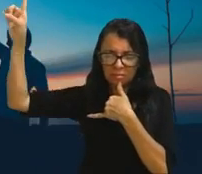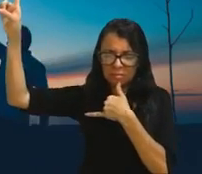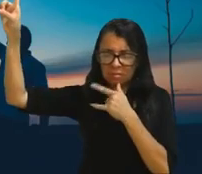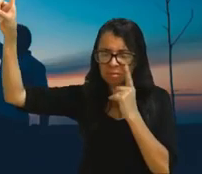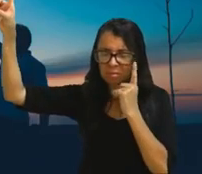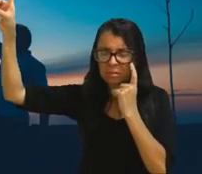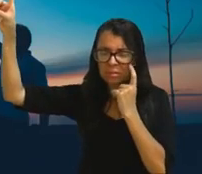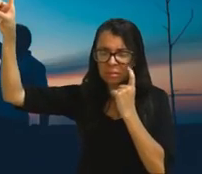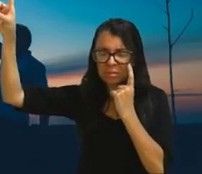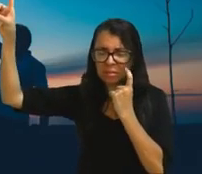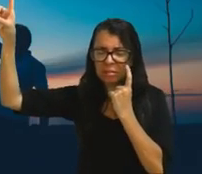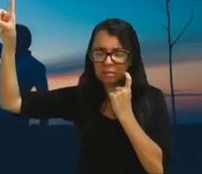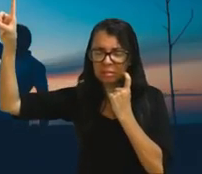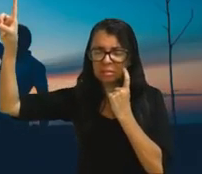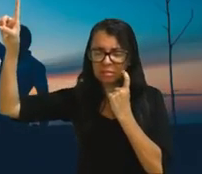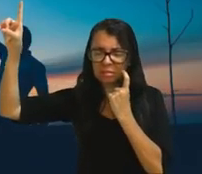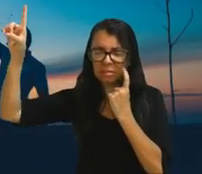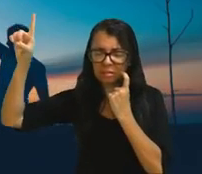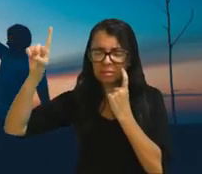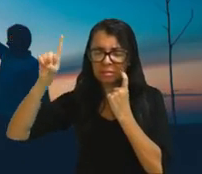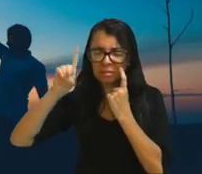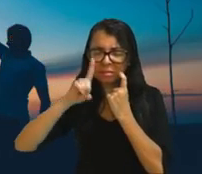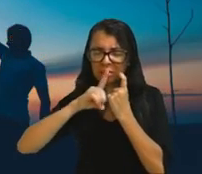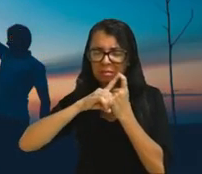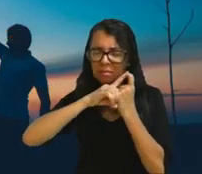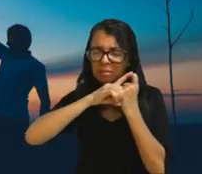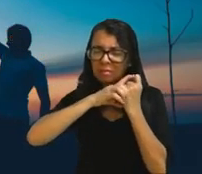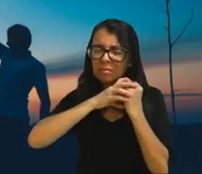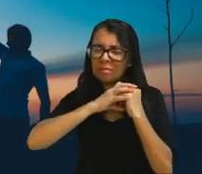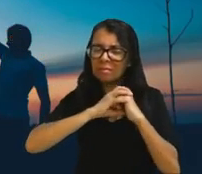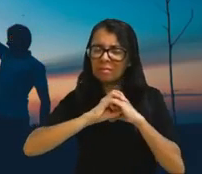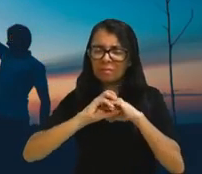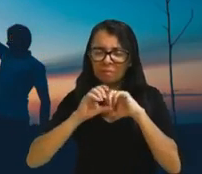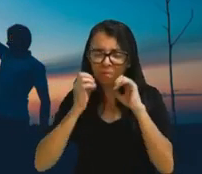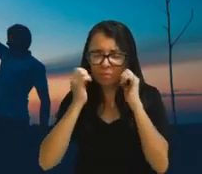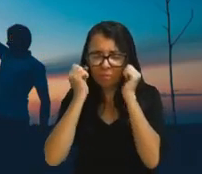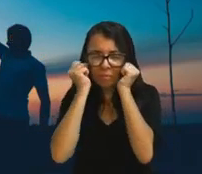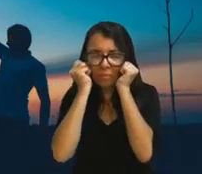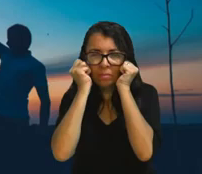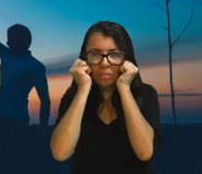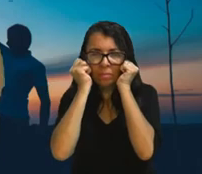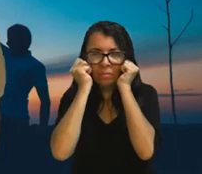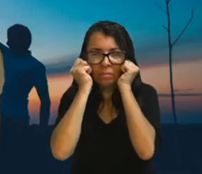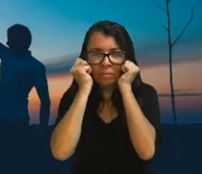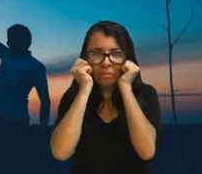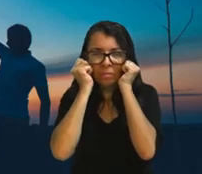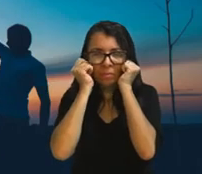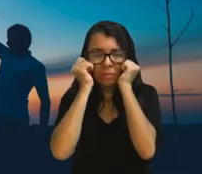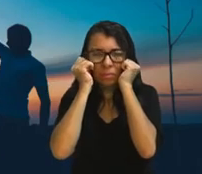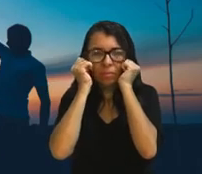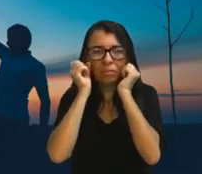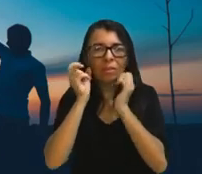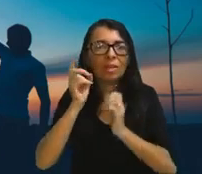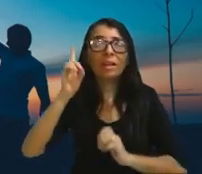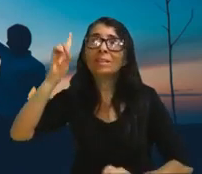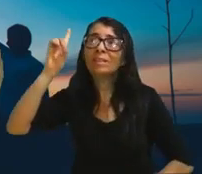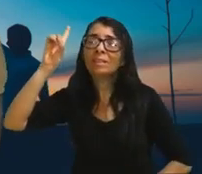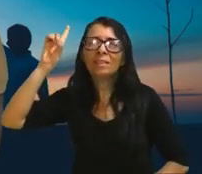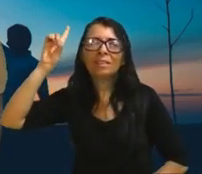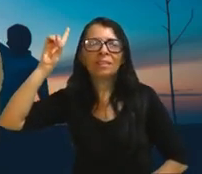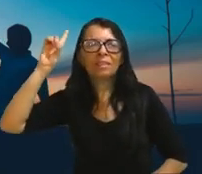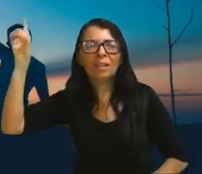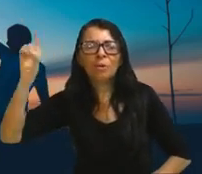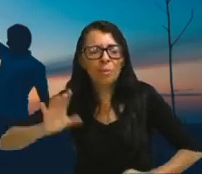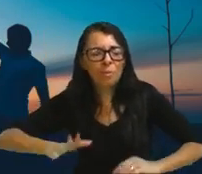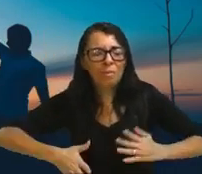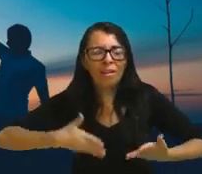fortalecendo a sua fé, estar renovando a sua esperança. Mesmo que nós não entendemos os planos de Deus,